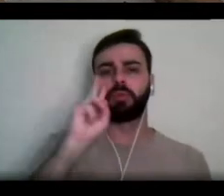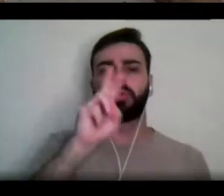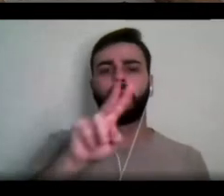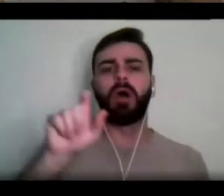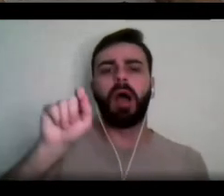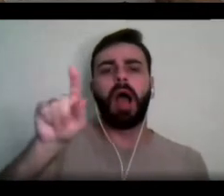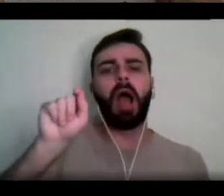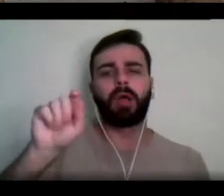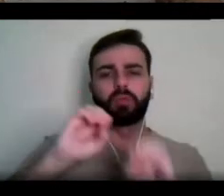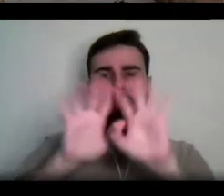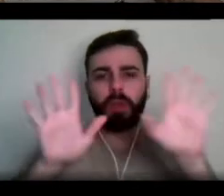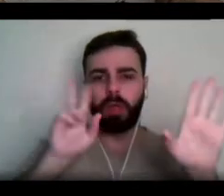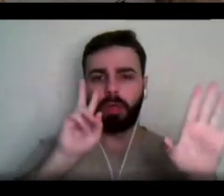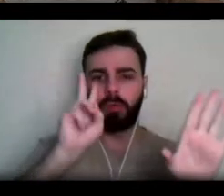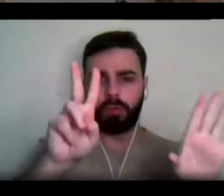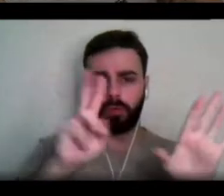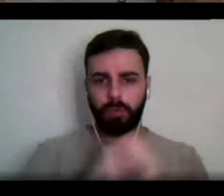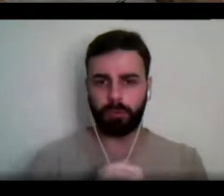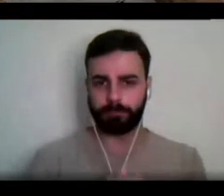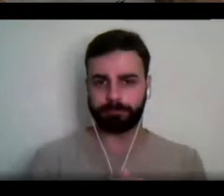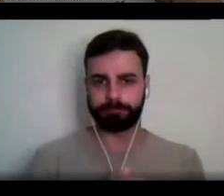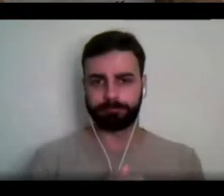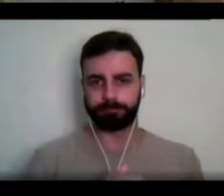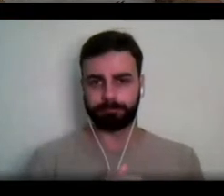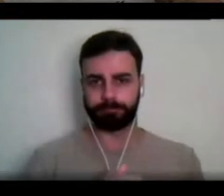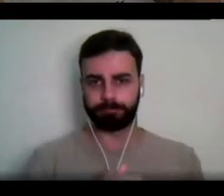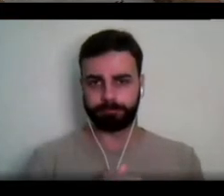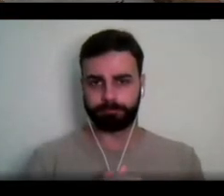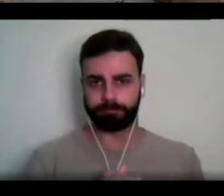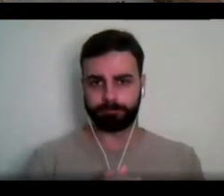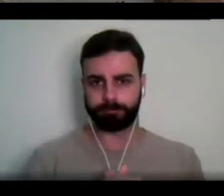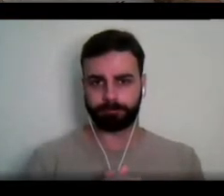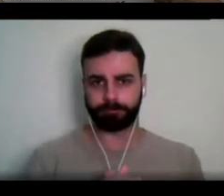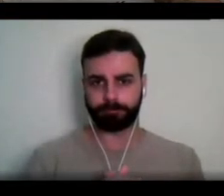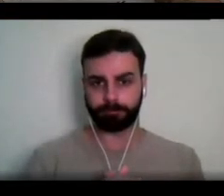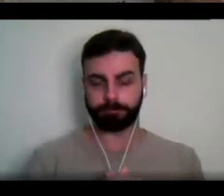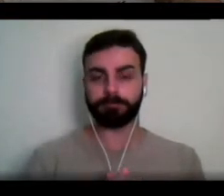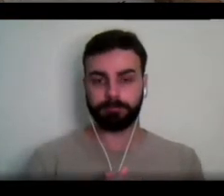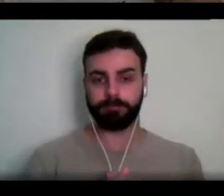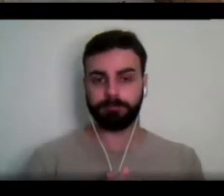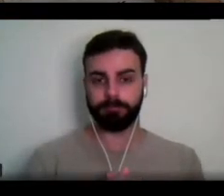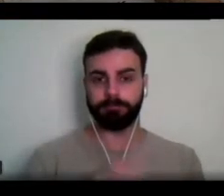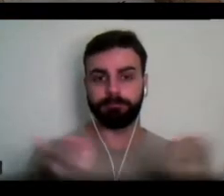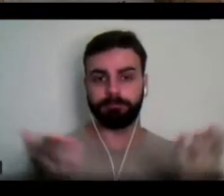5.361 metros por segundo. 1.600 km por hora dá